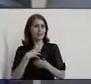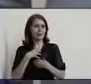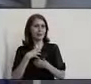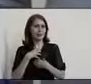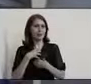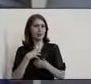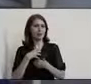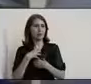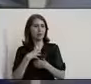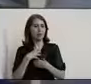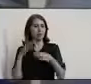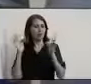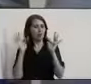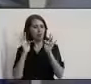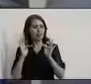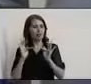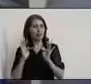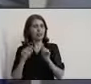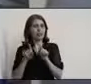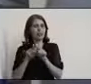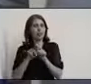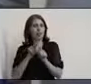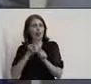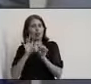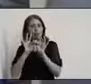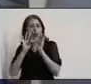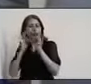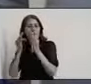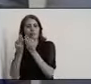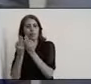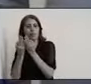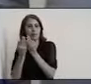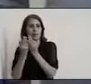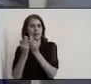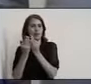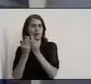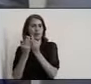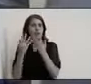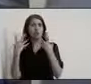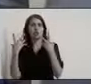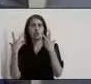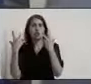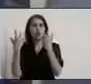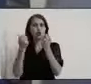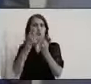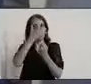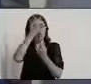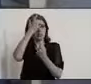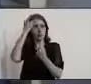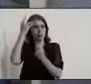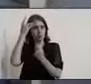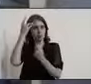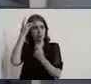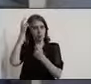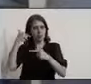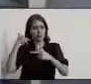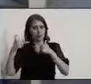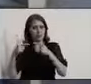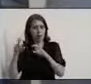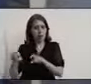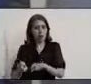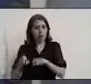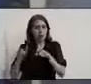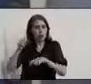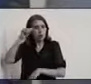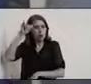Em nome da minha família, em nome de todos os produtores rurais do município, em nome de todas as pessoas